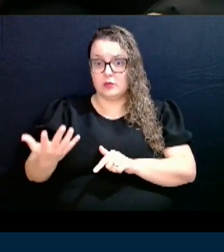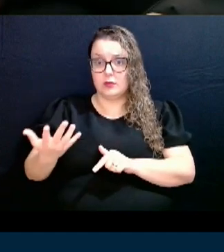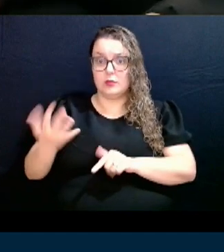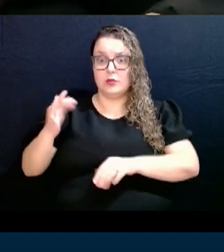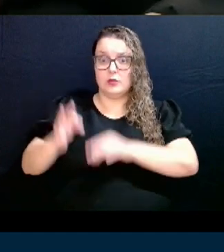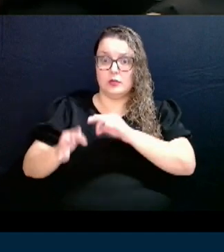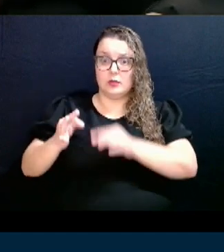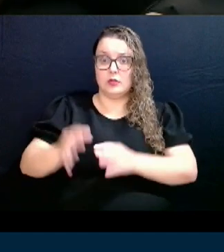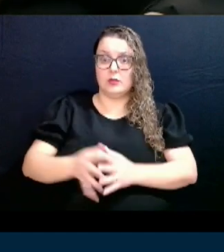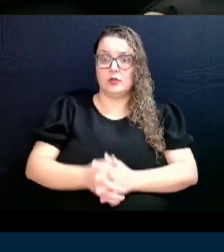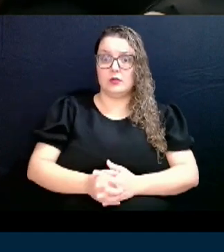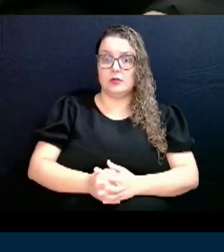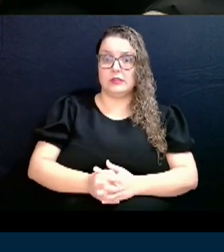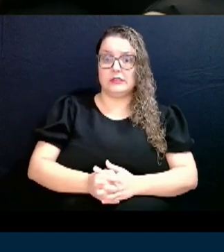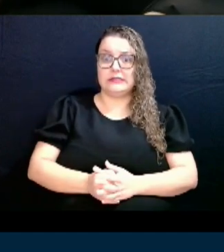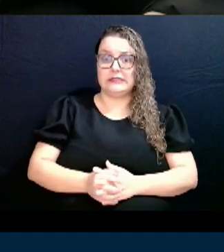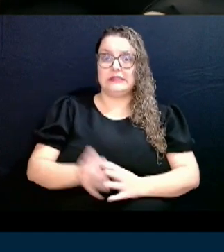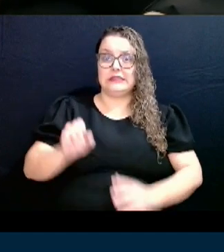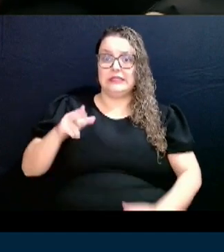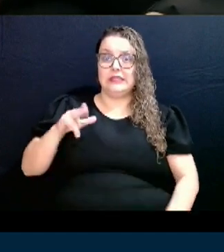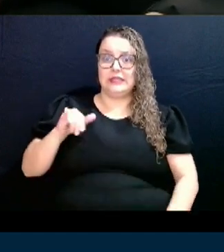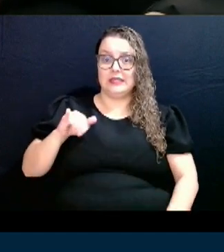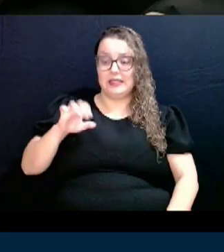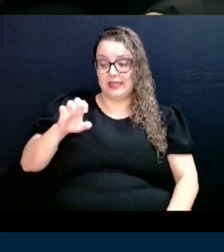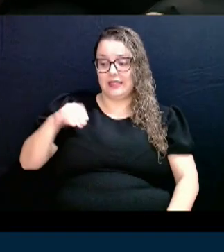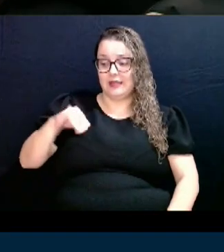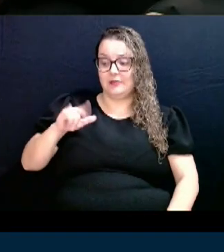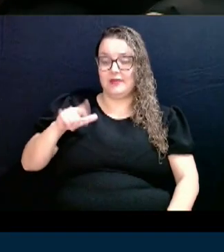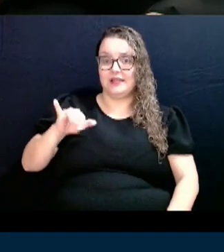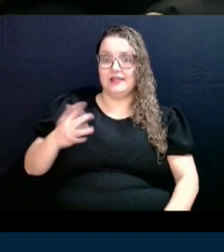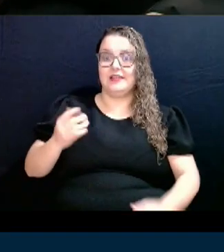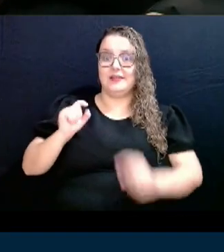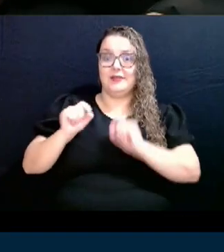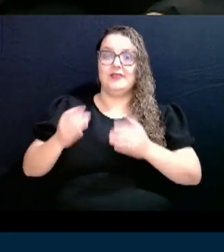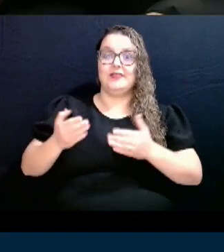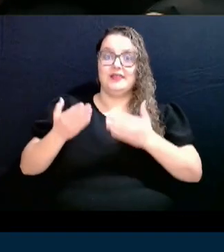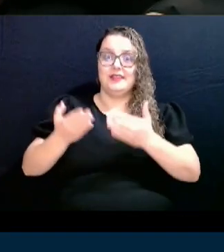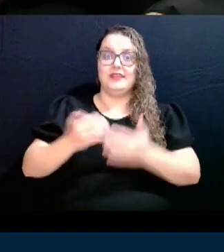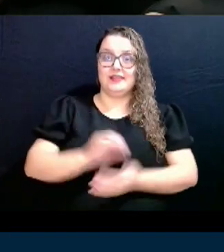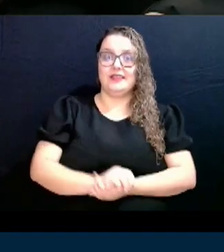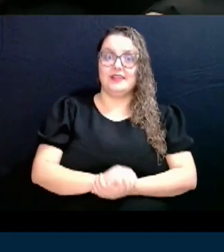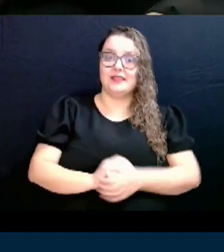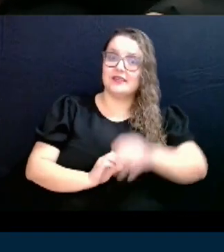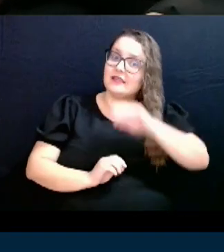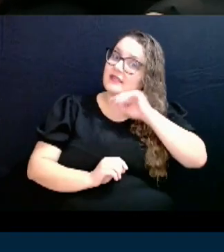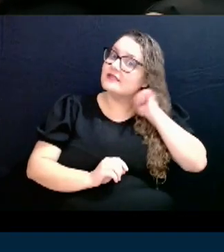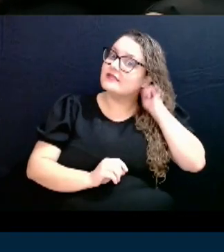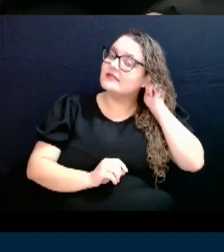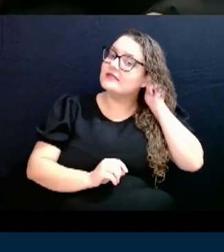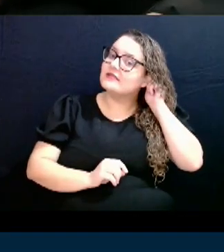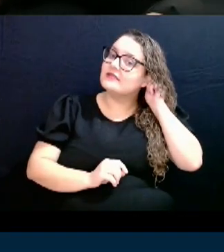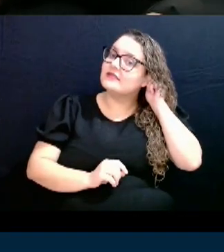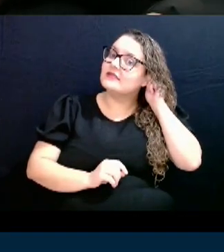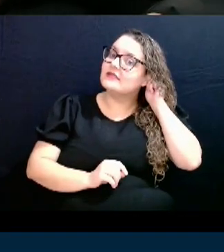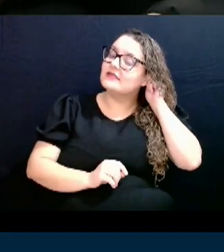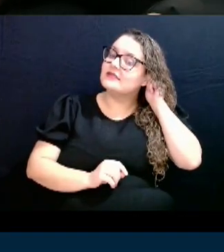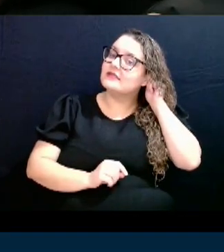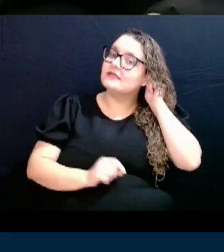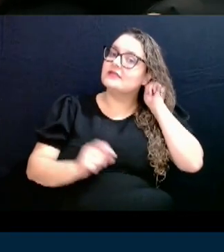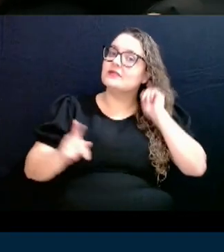Vamos lá, Emily. O que você traz pra gente, né, de resposta para a Priscila sobre essa